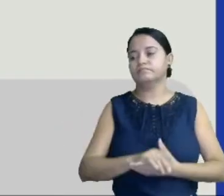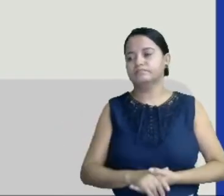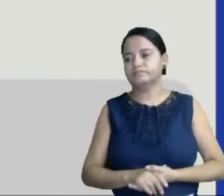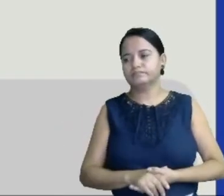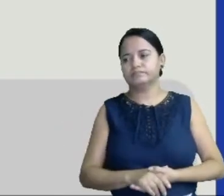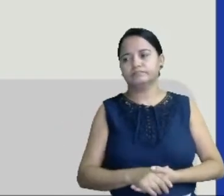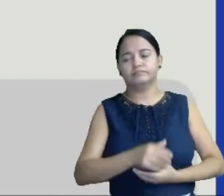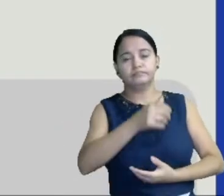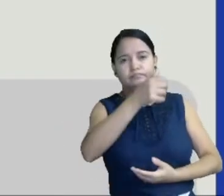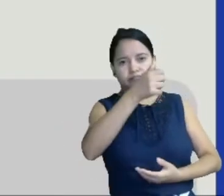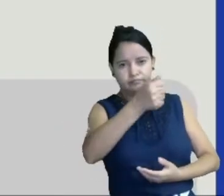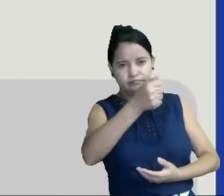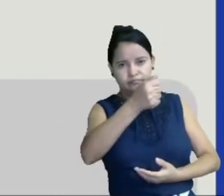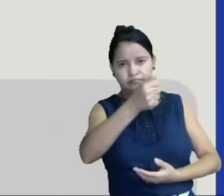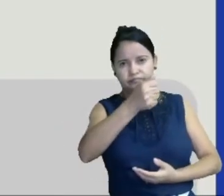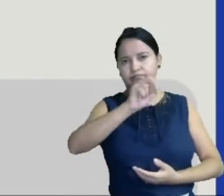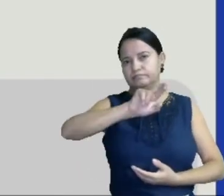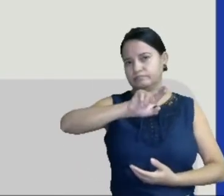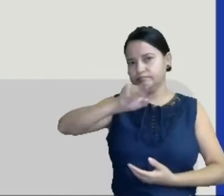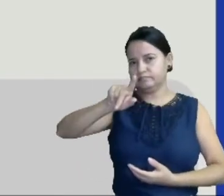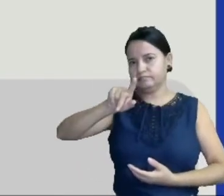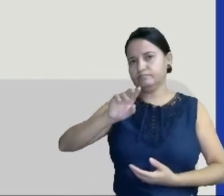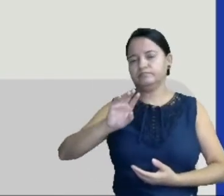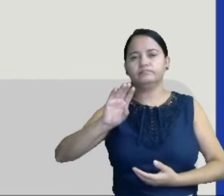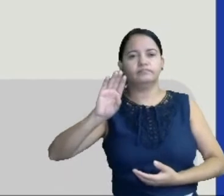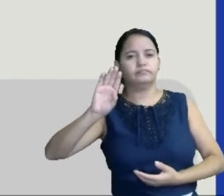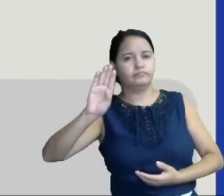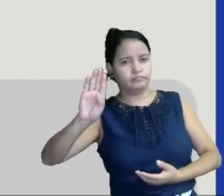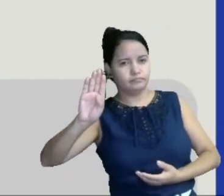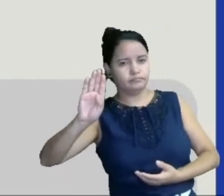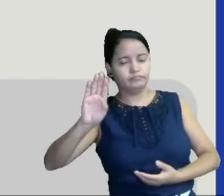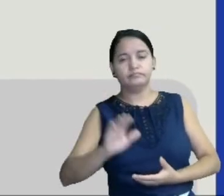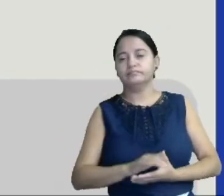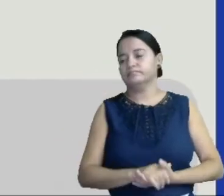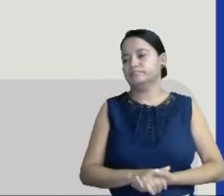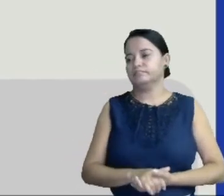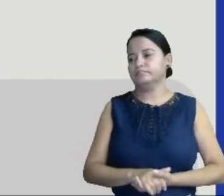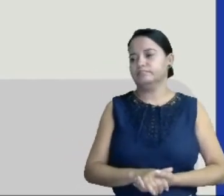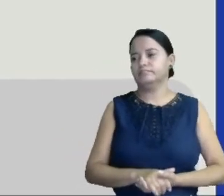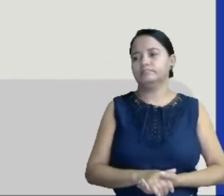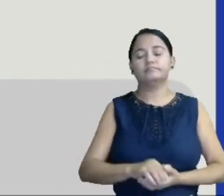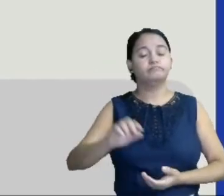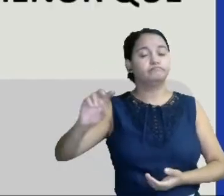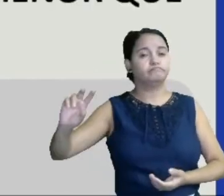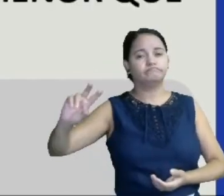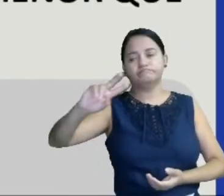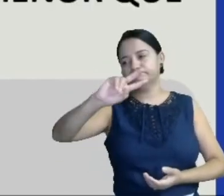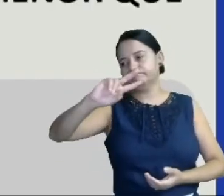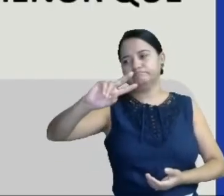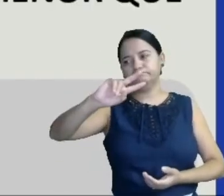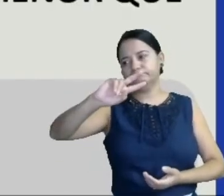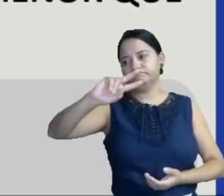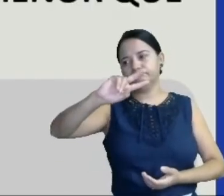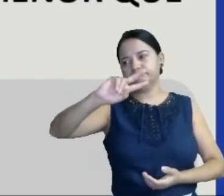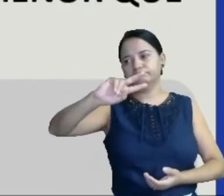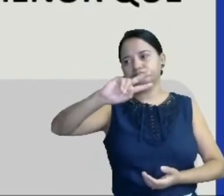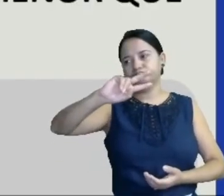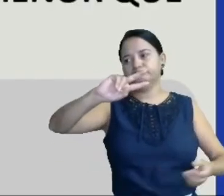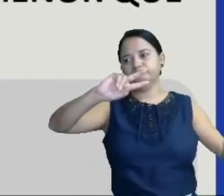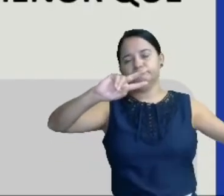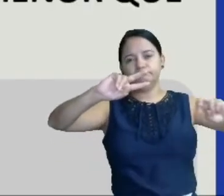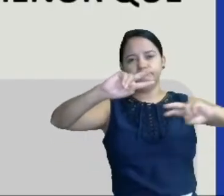bebê mais dentro dessa diferença eu voltei a relação de maior q e menor